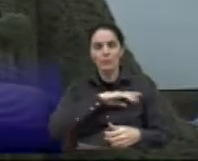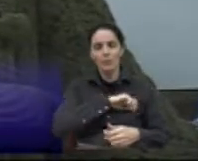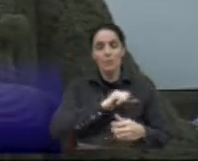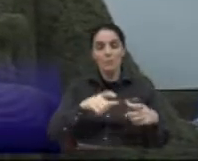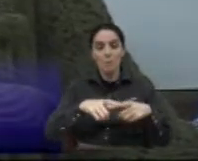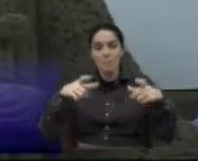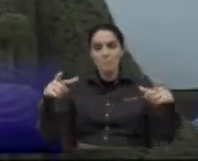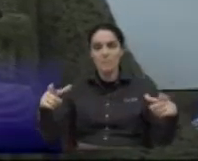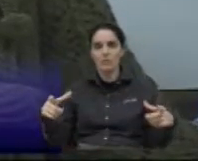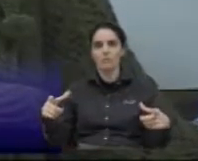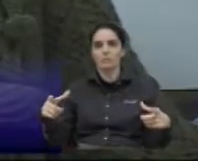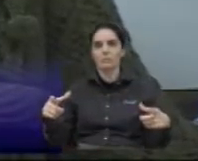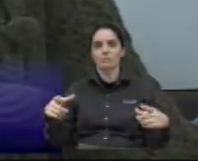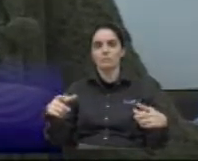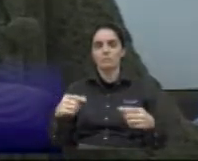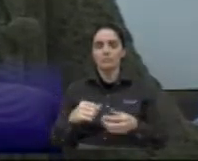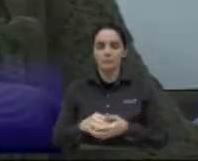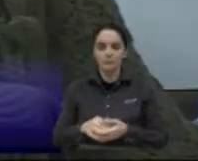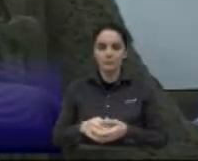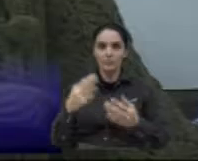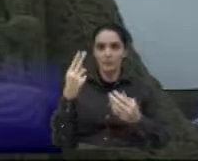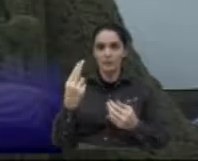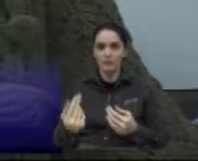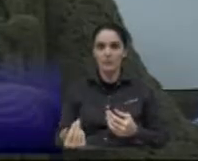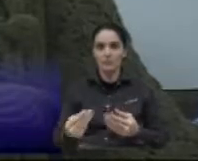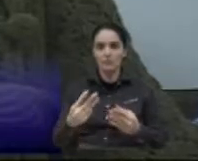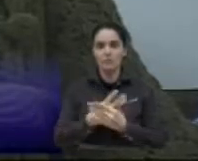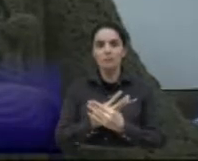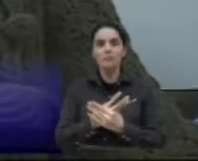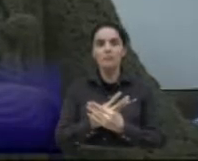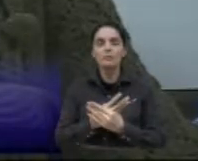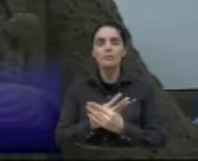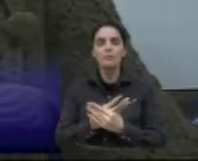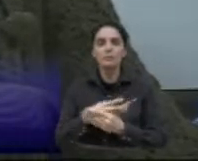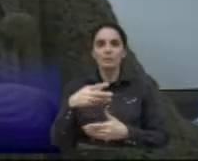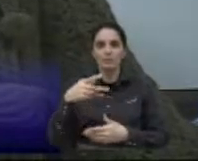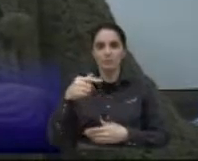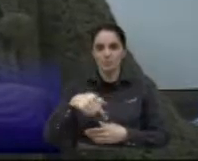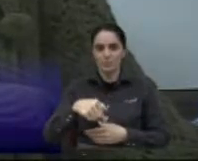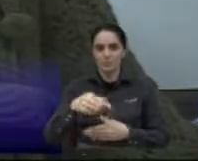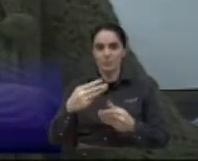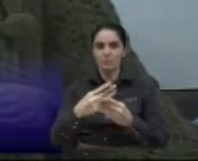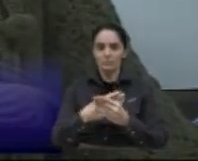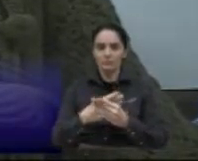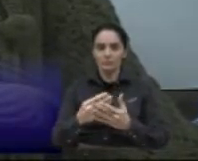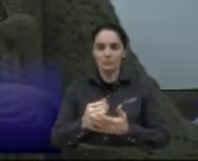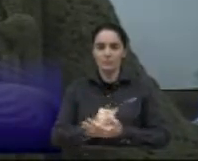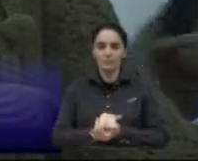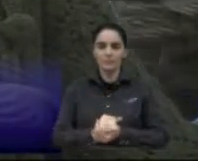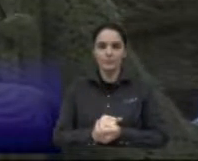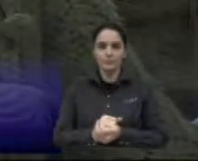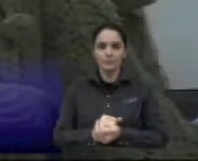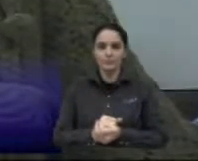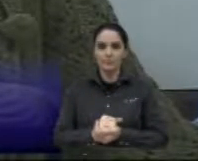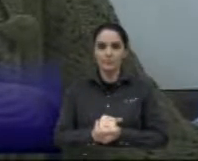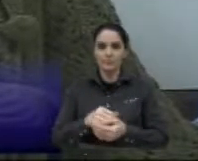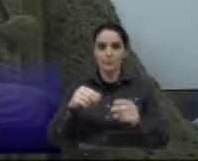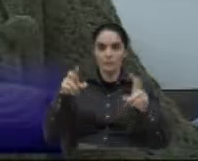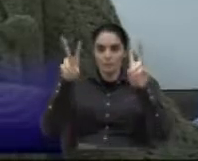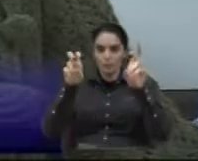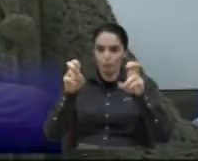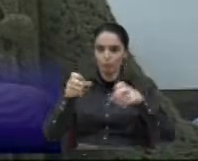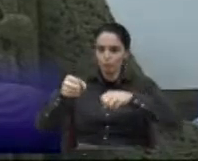fazemos aqui nessa Câmara Municipal quando damos esse título. São tantas pessoas que vêm de